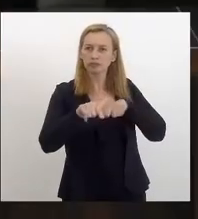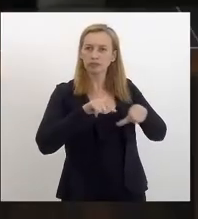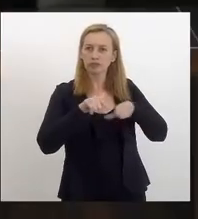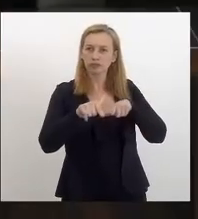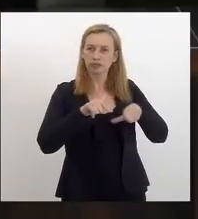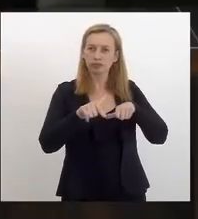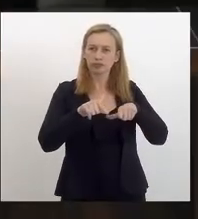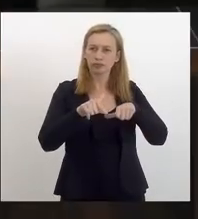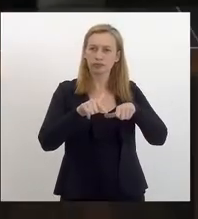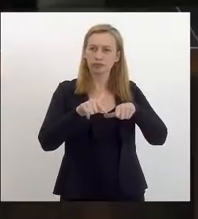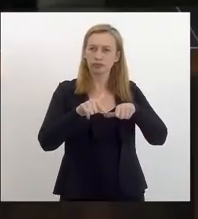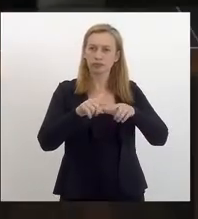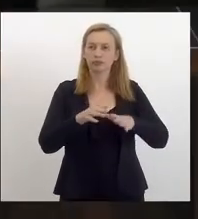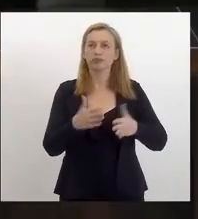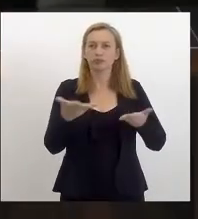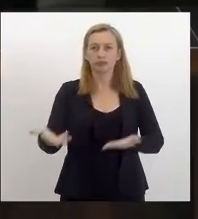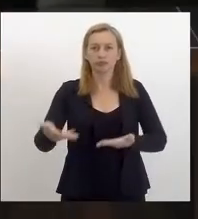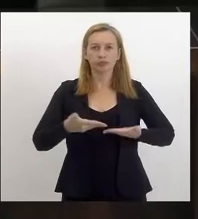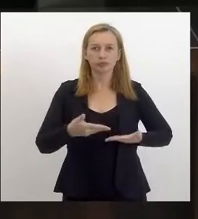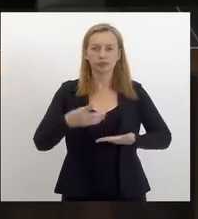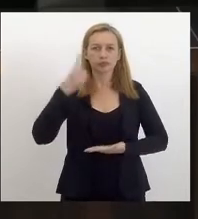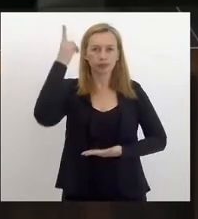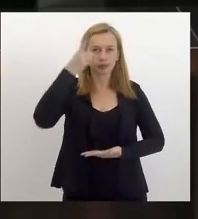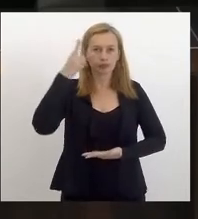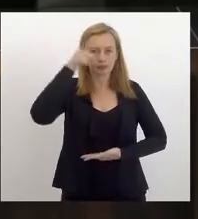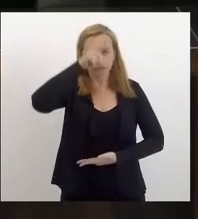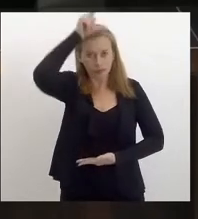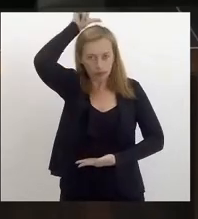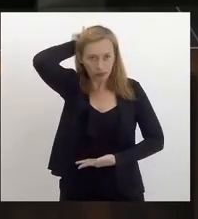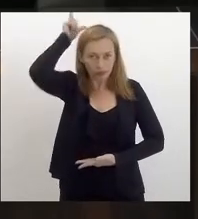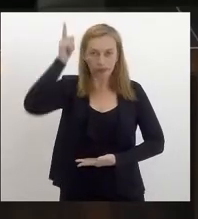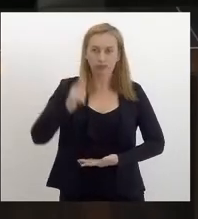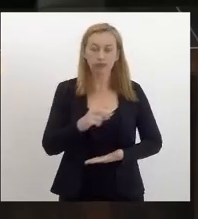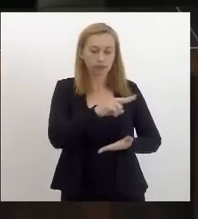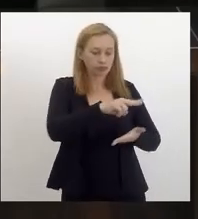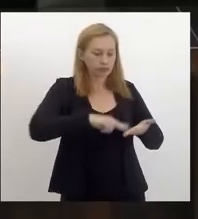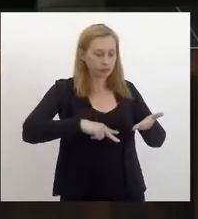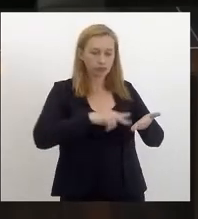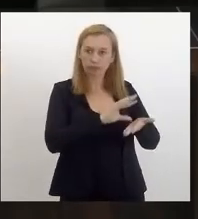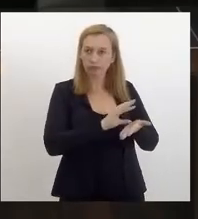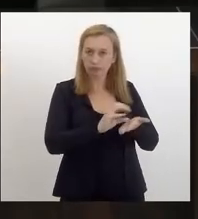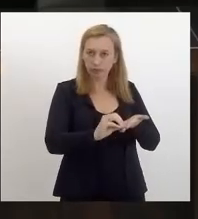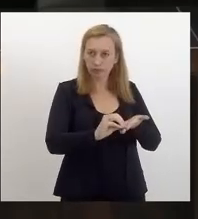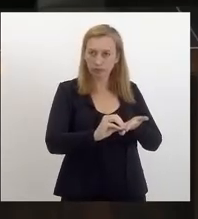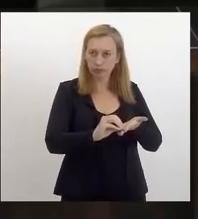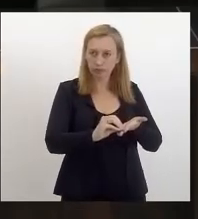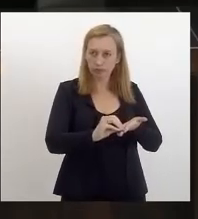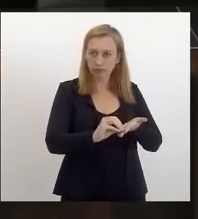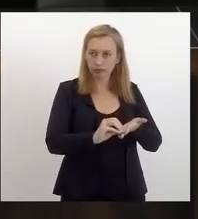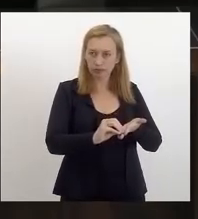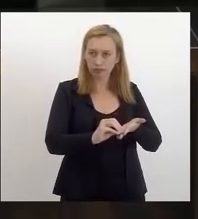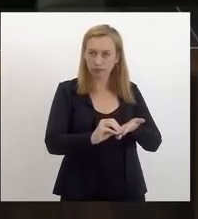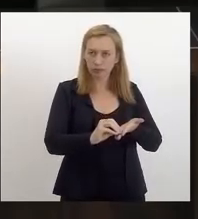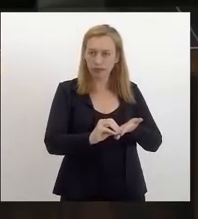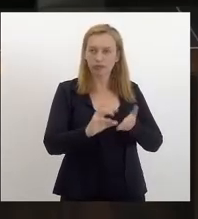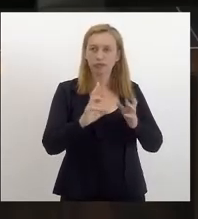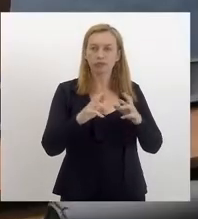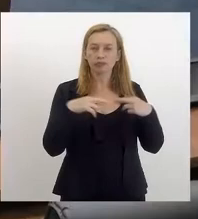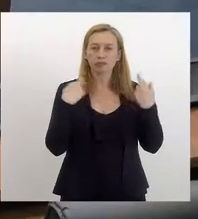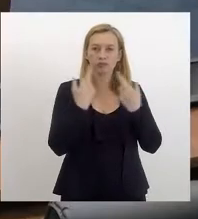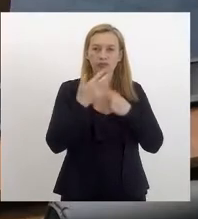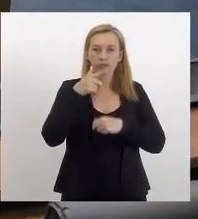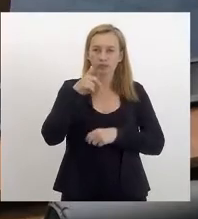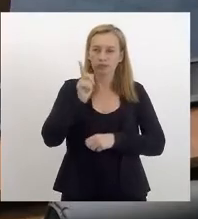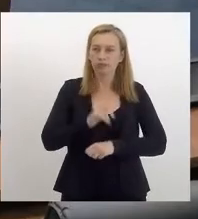aberta a sessão a presidência convida o senhor Deputado Luiz Paulo Corrêa da Rocha para fazer a leitura da ata da sessão anterior